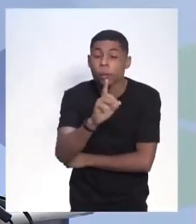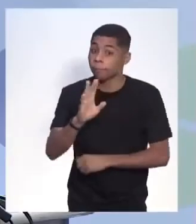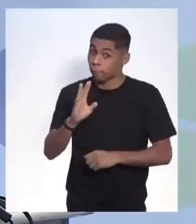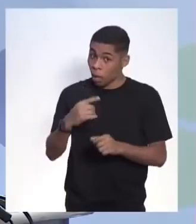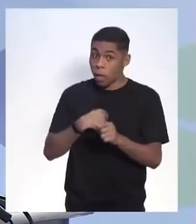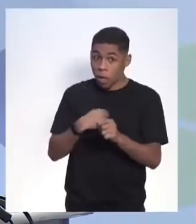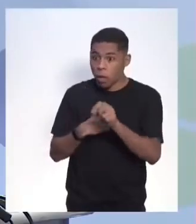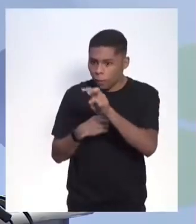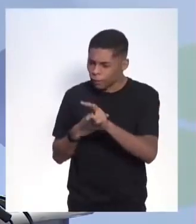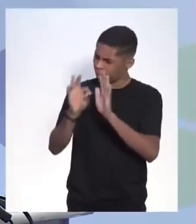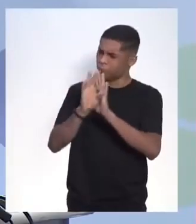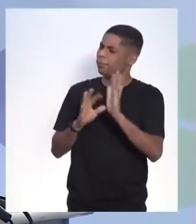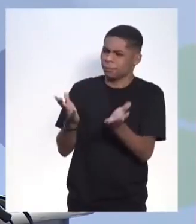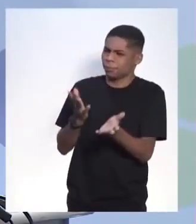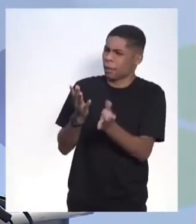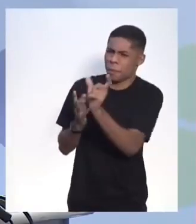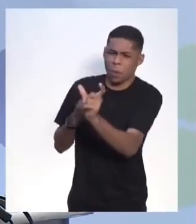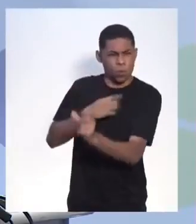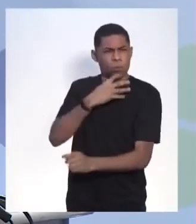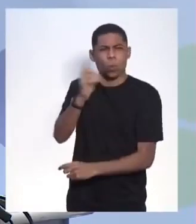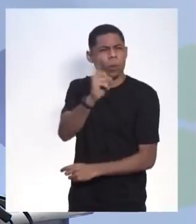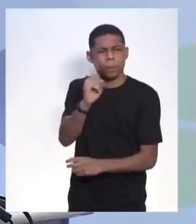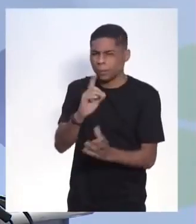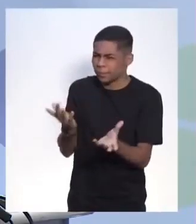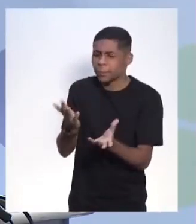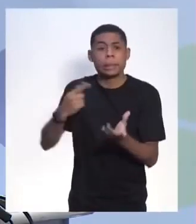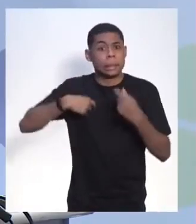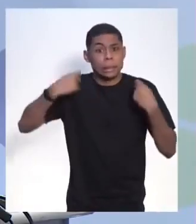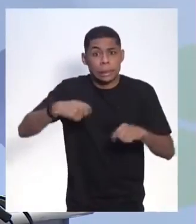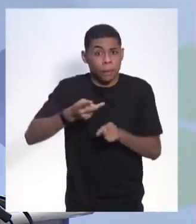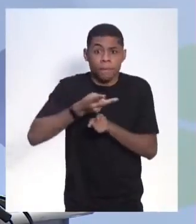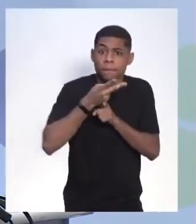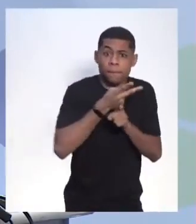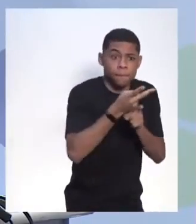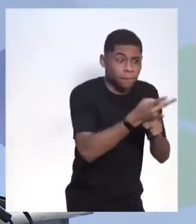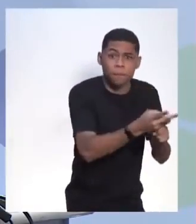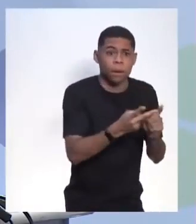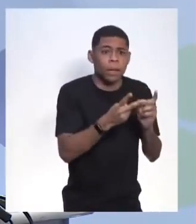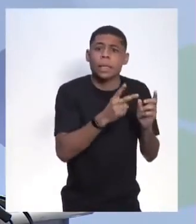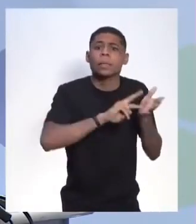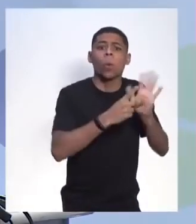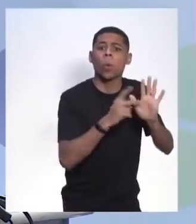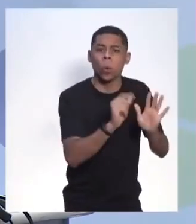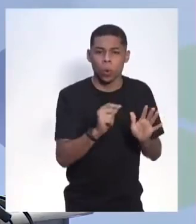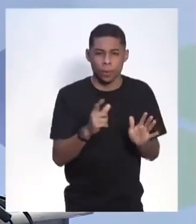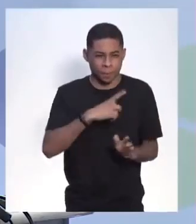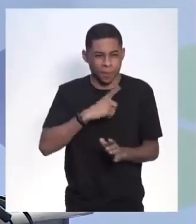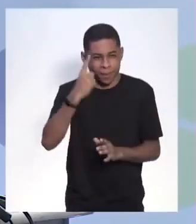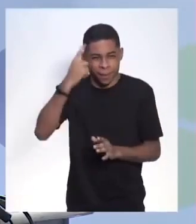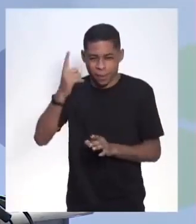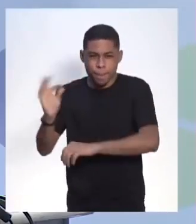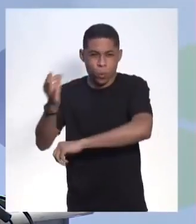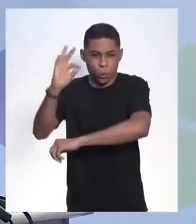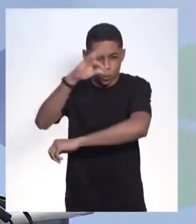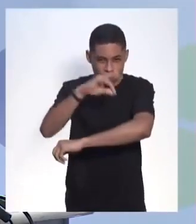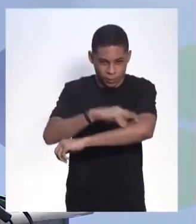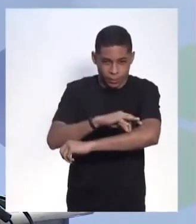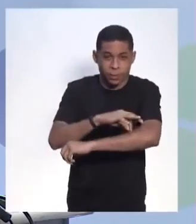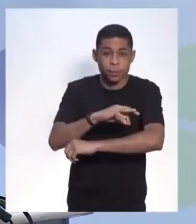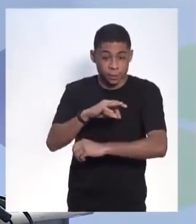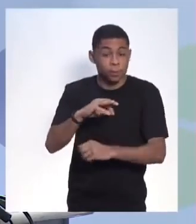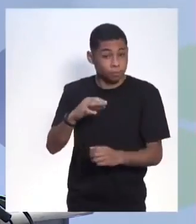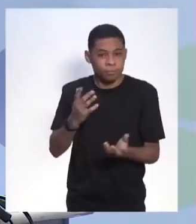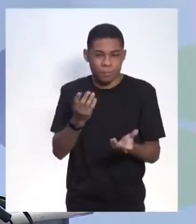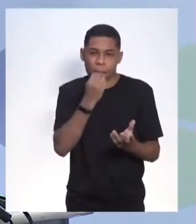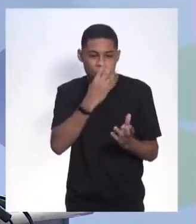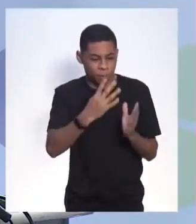procurar que eu não conhecia. Fora essas definições aí dos mosquitos, dos pernilongo, pernilongo, não é mosquito. Do pernilongo, que ainda